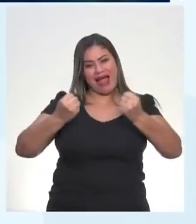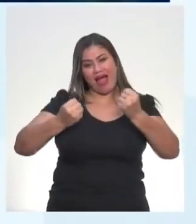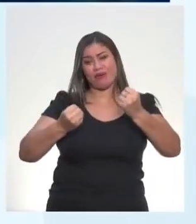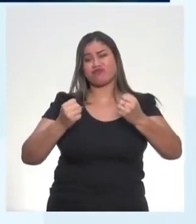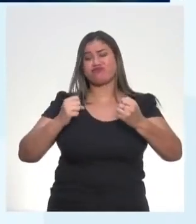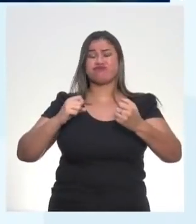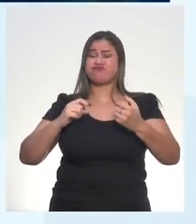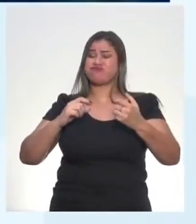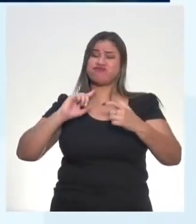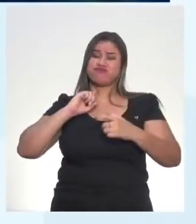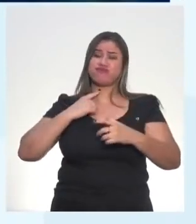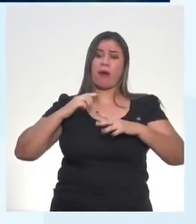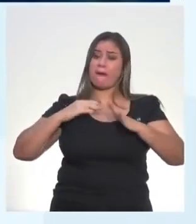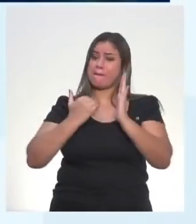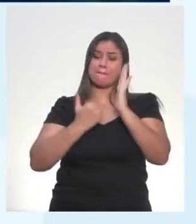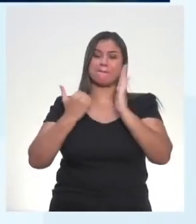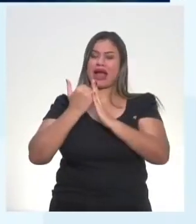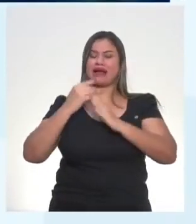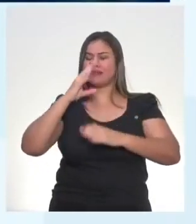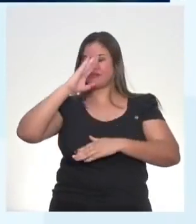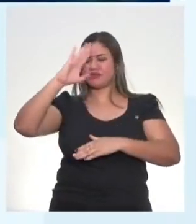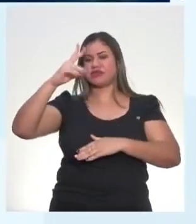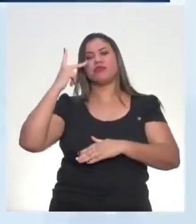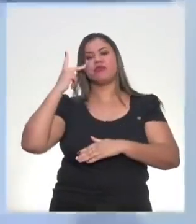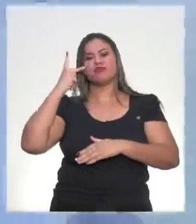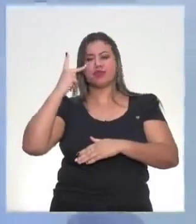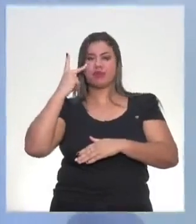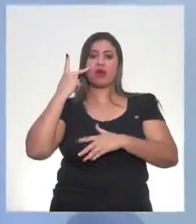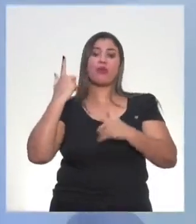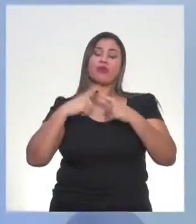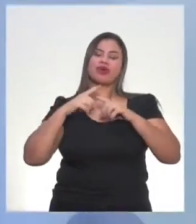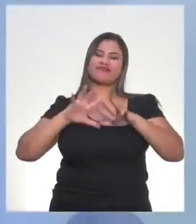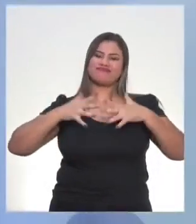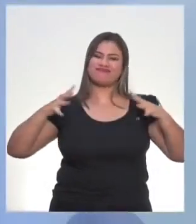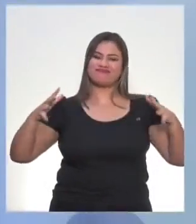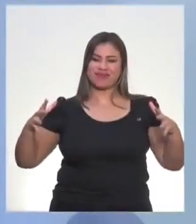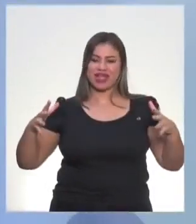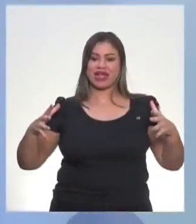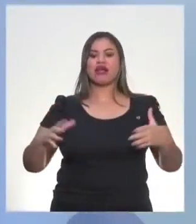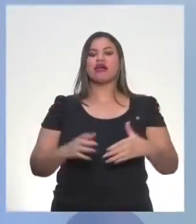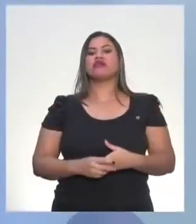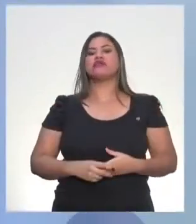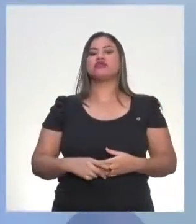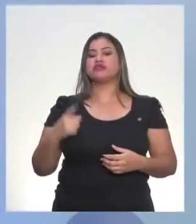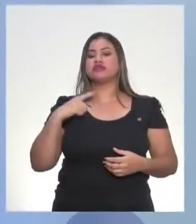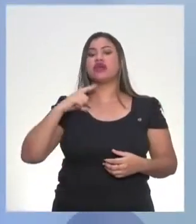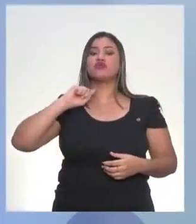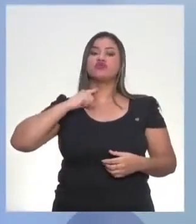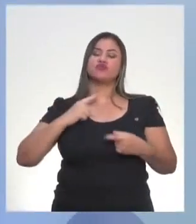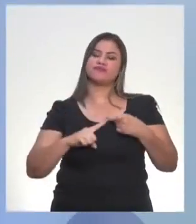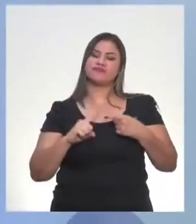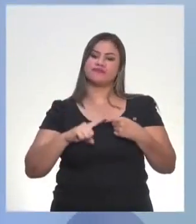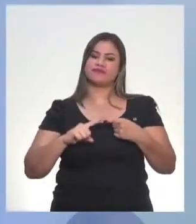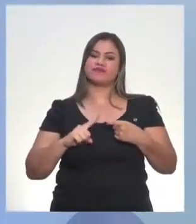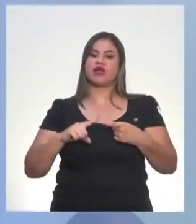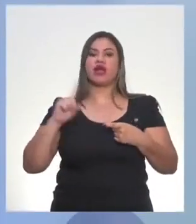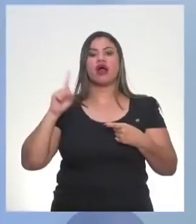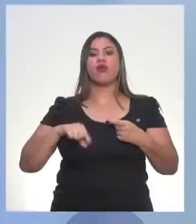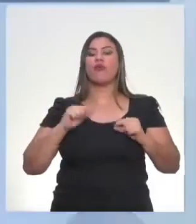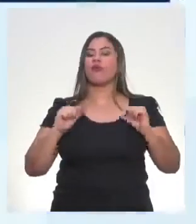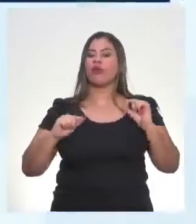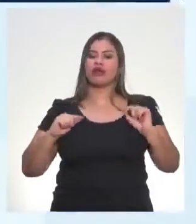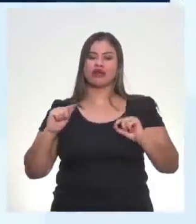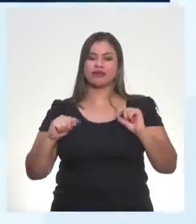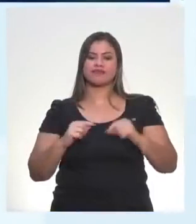poluição, né? Principalmente em regiões grandes, como São Paulo. E aí a gente tem os poluentes primários. Os poluentes